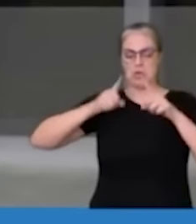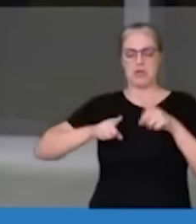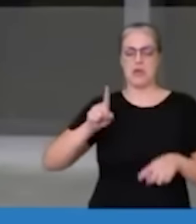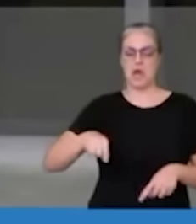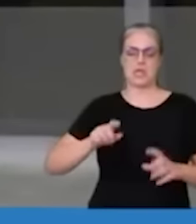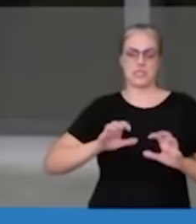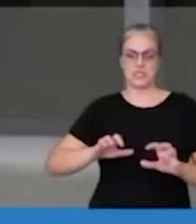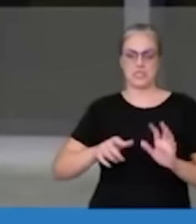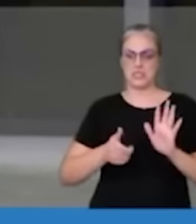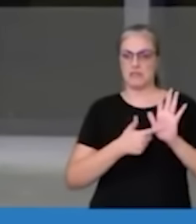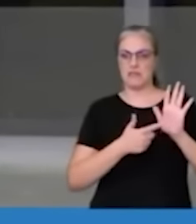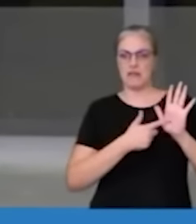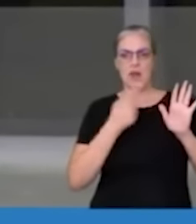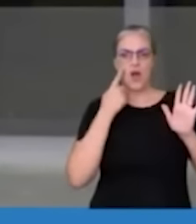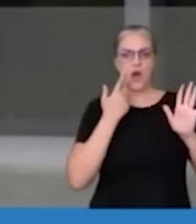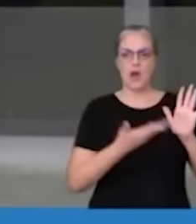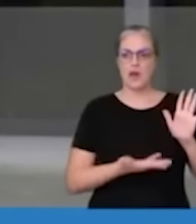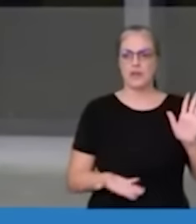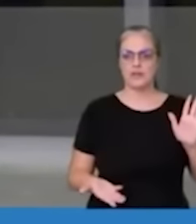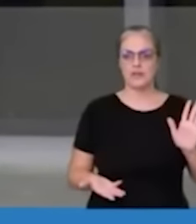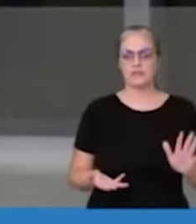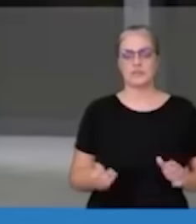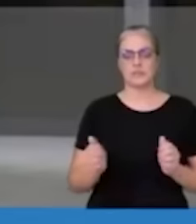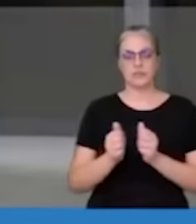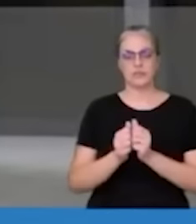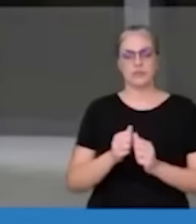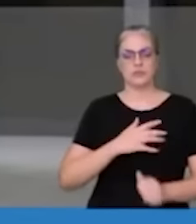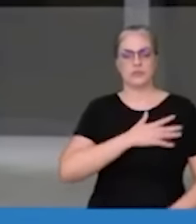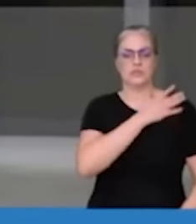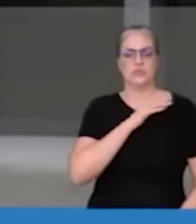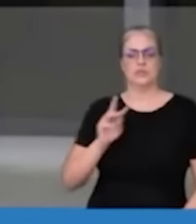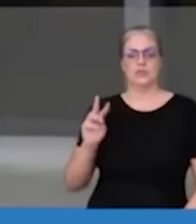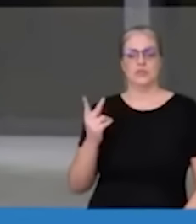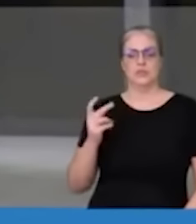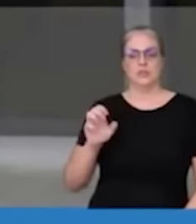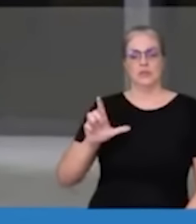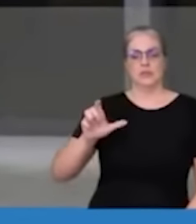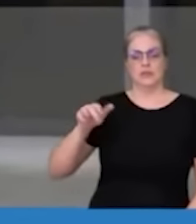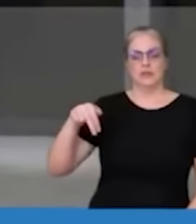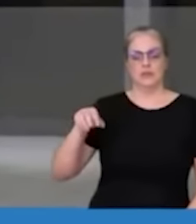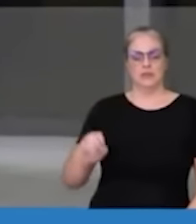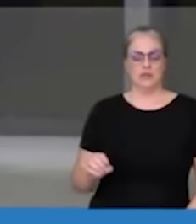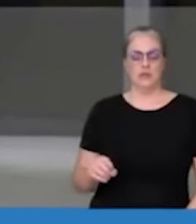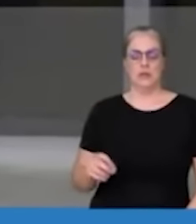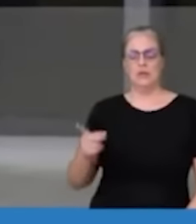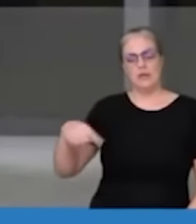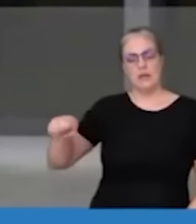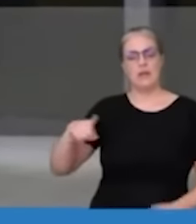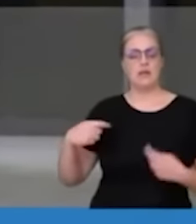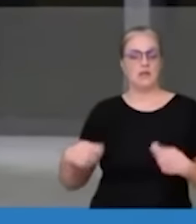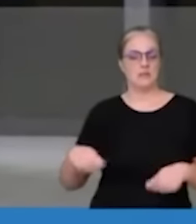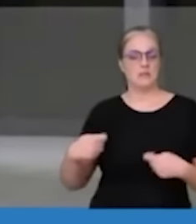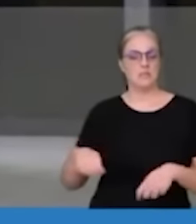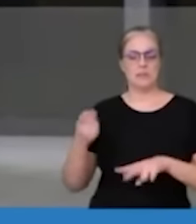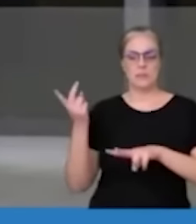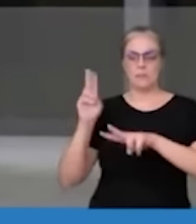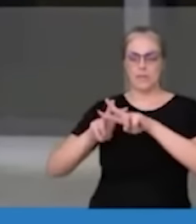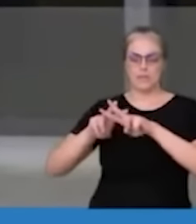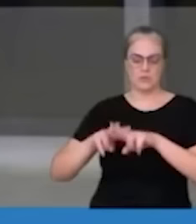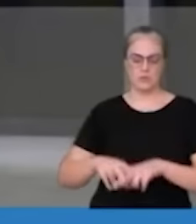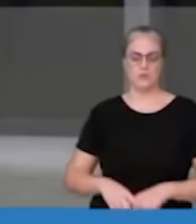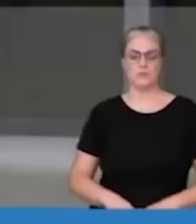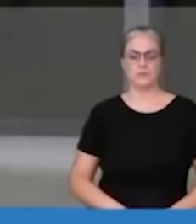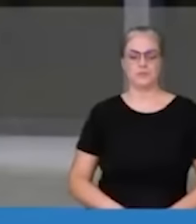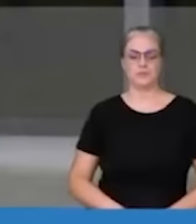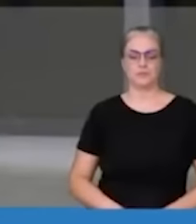aqui, junto com o Heleno e todos os outros, precisam ir parar na cadeia, tá?